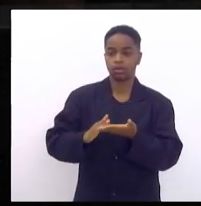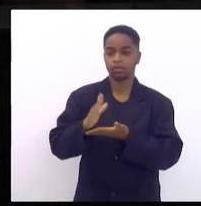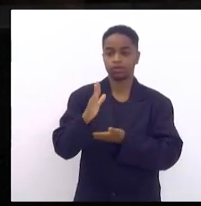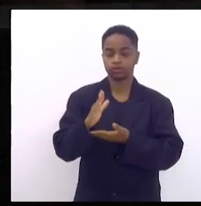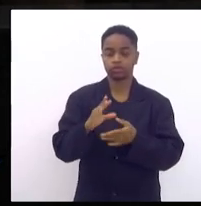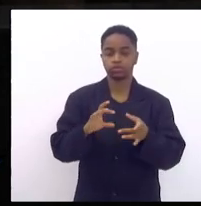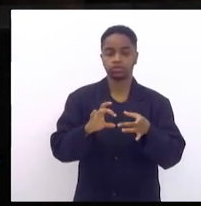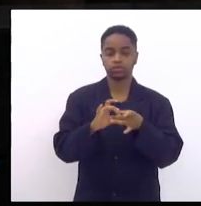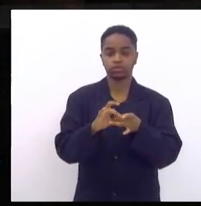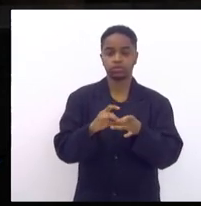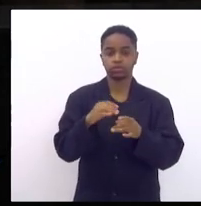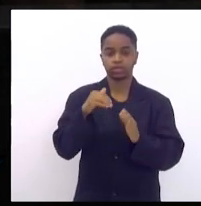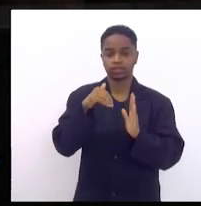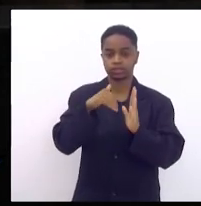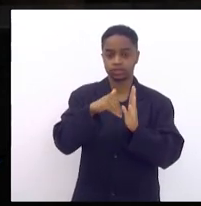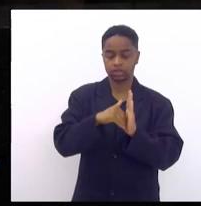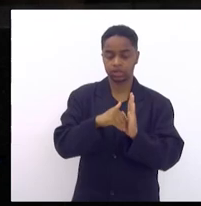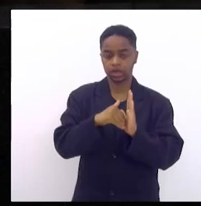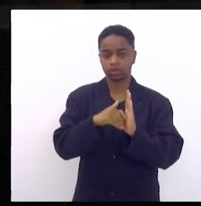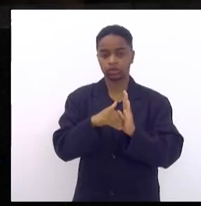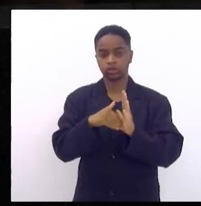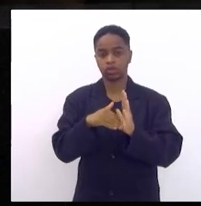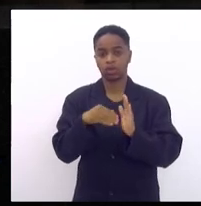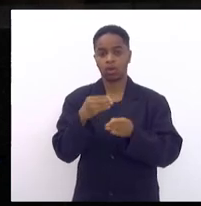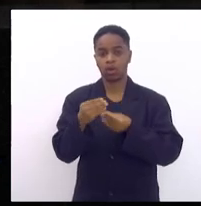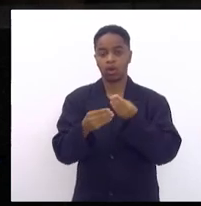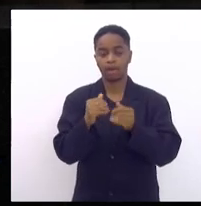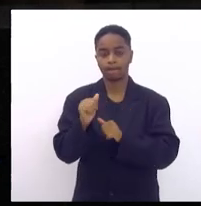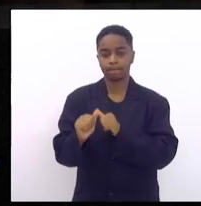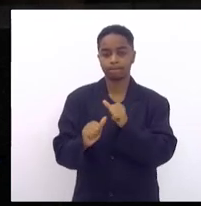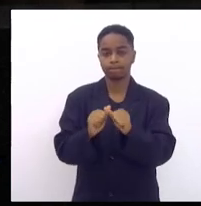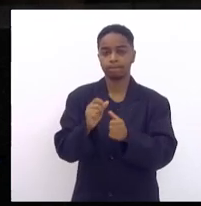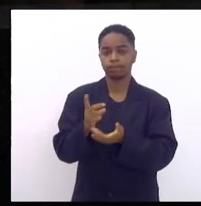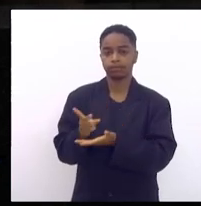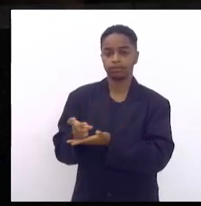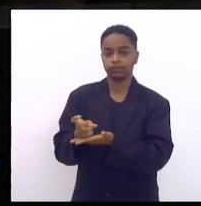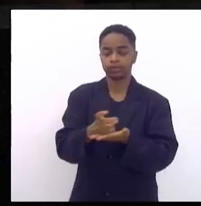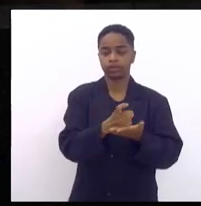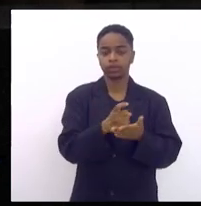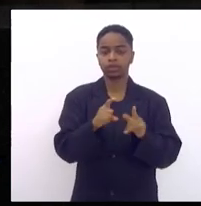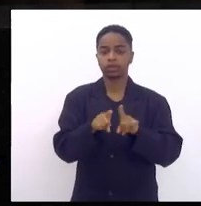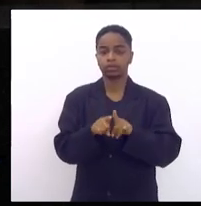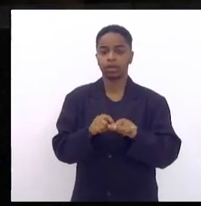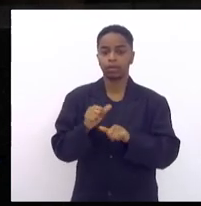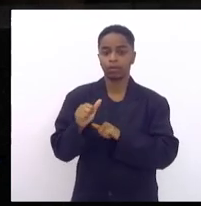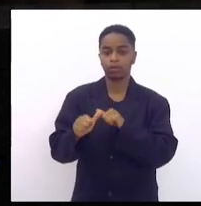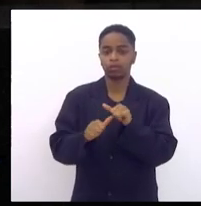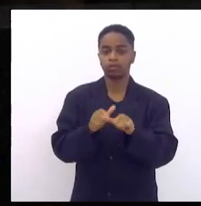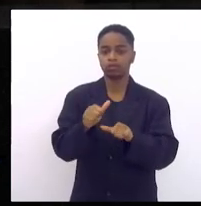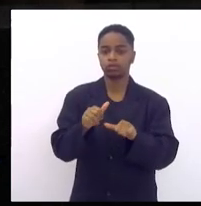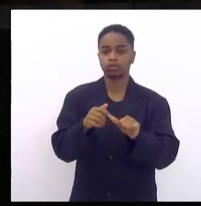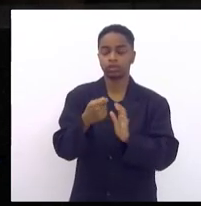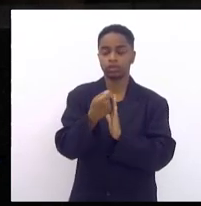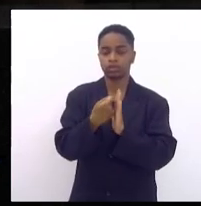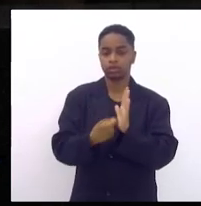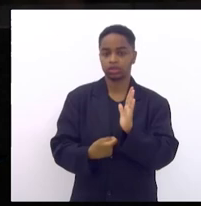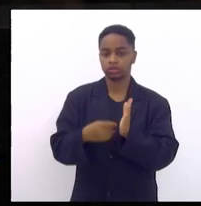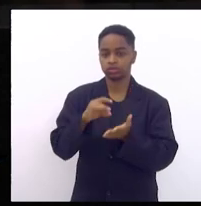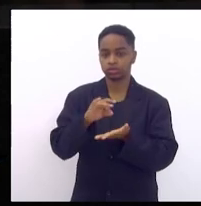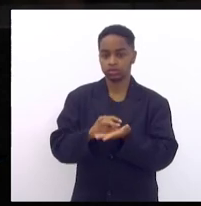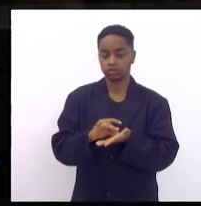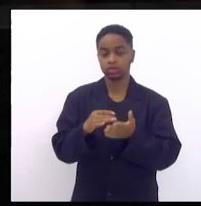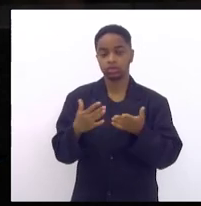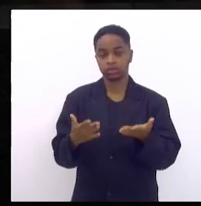Federal da reforma tributária, com algumas alterações em relação ao texto original. Então,